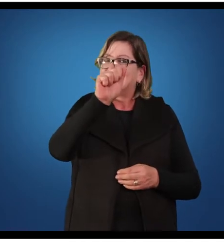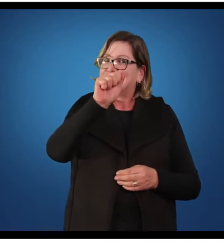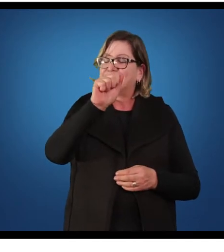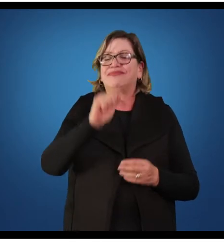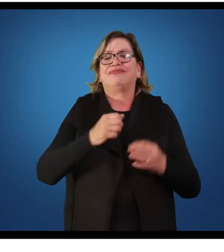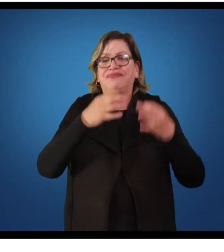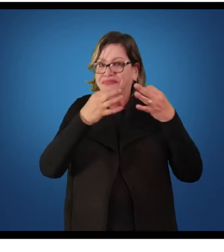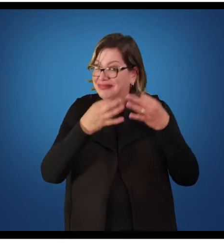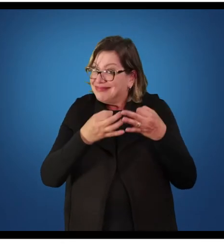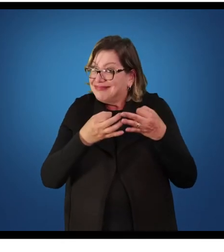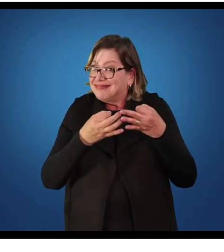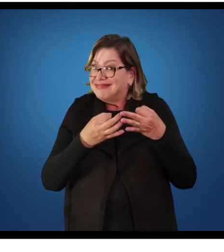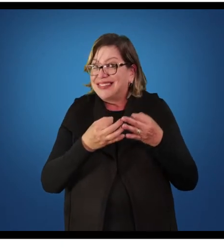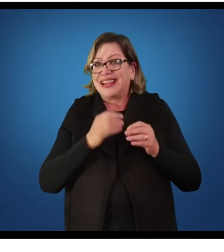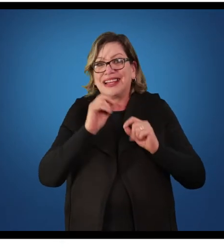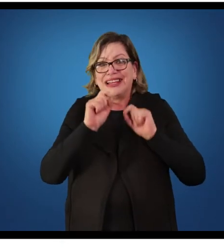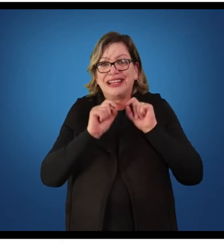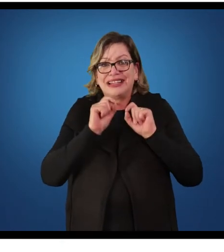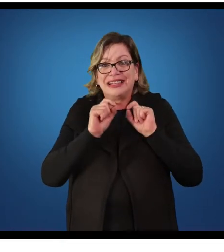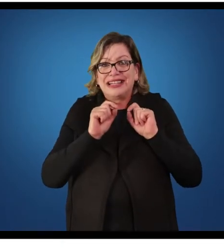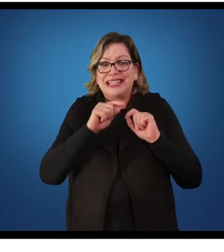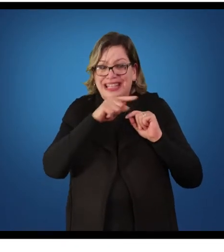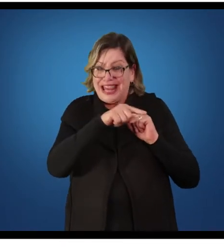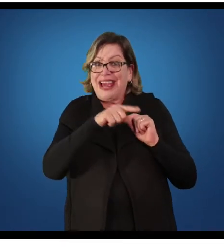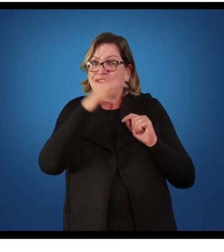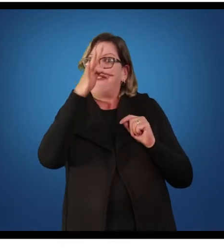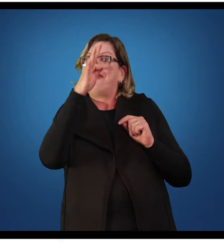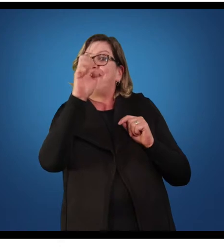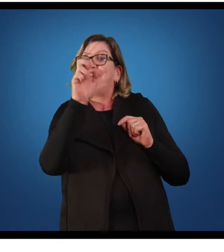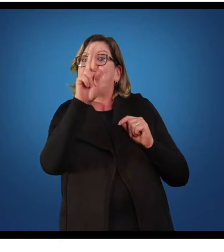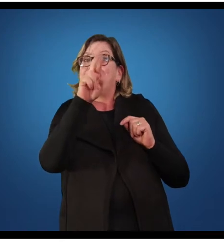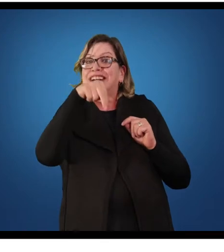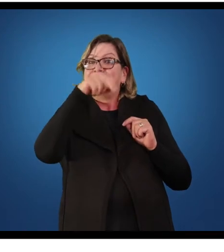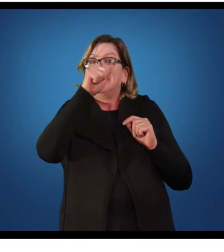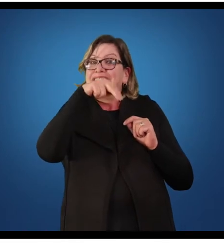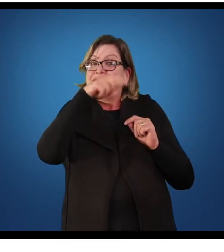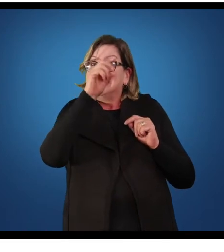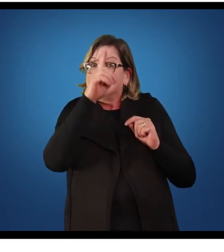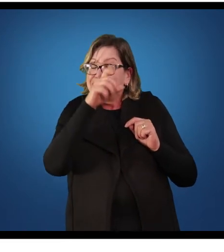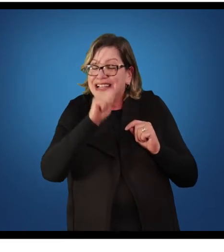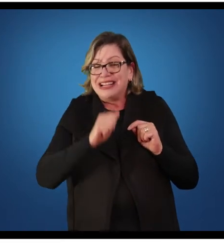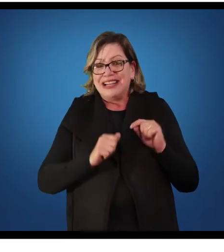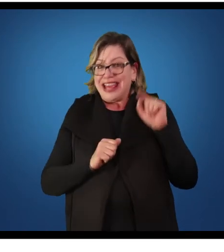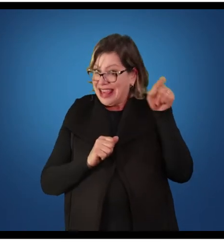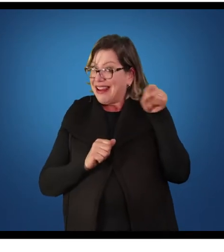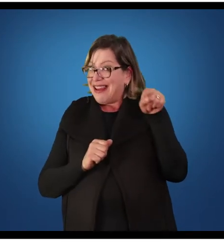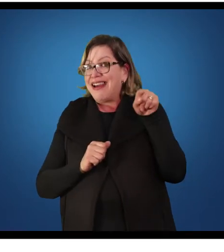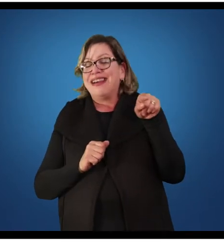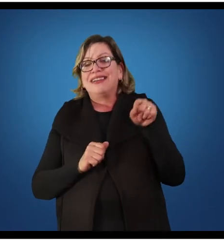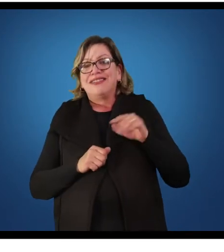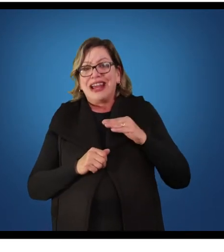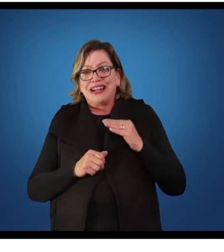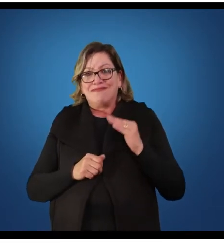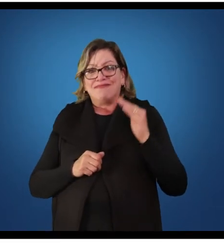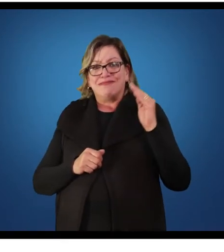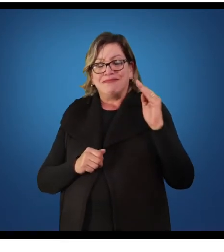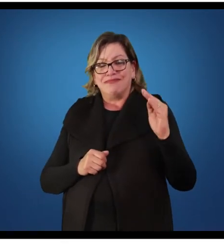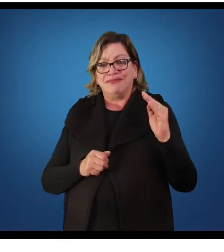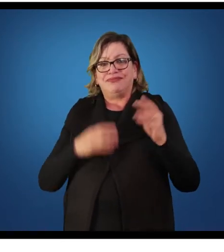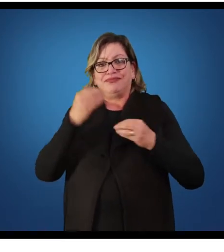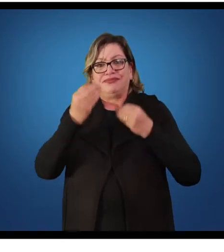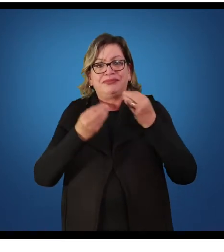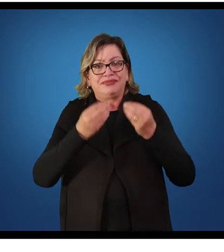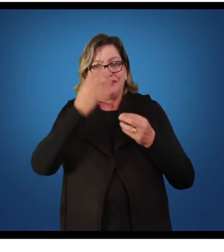certo? Que será a Fernanda. Então, a Fernanda estará na posição